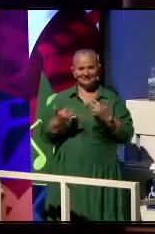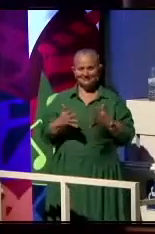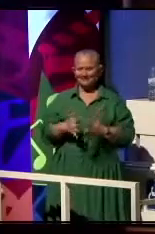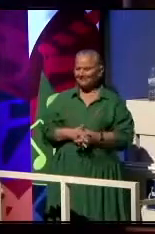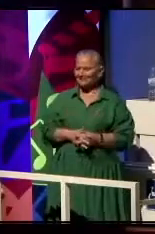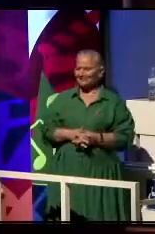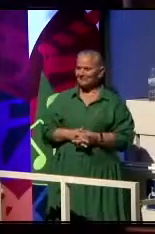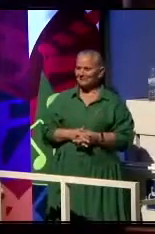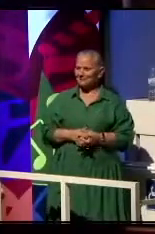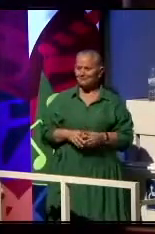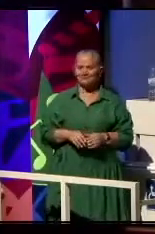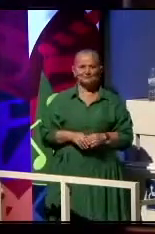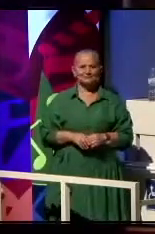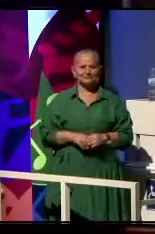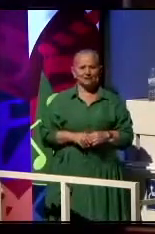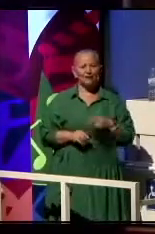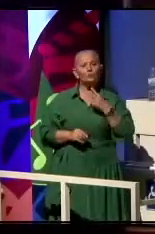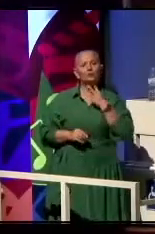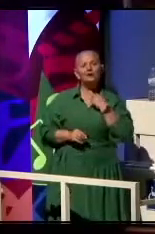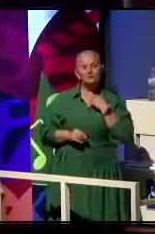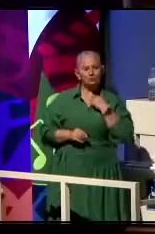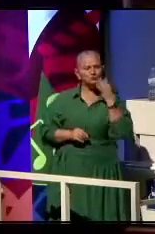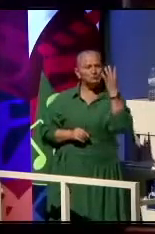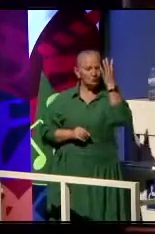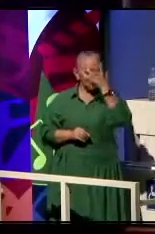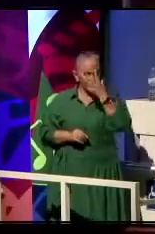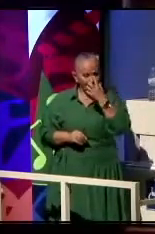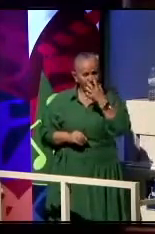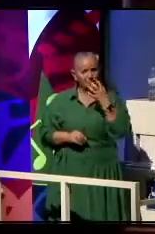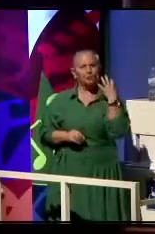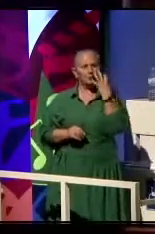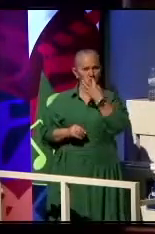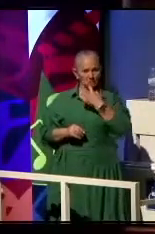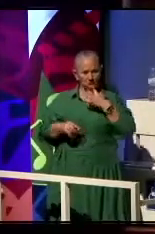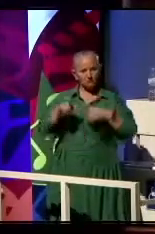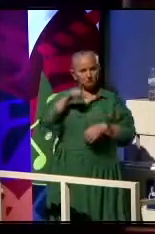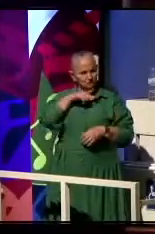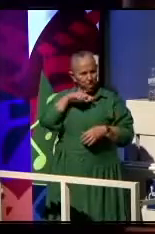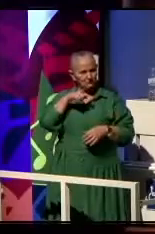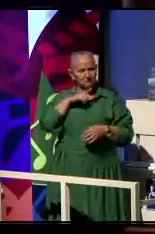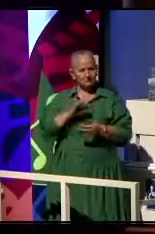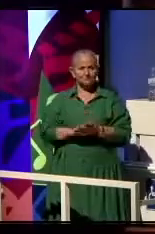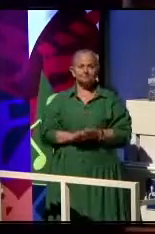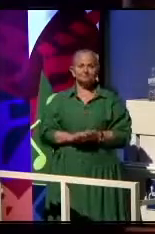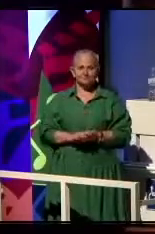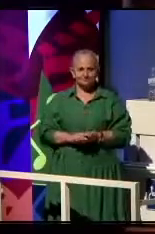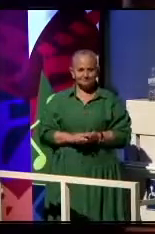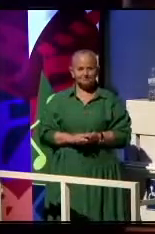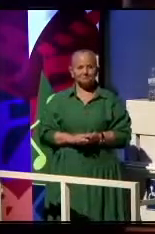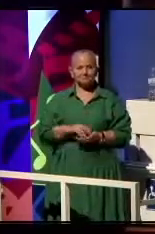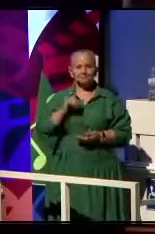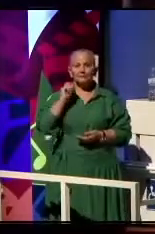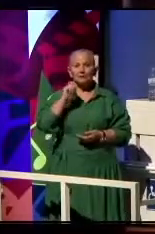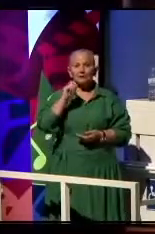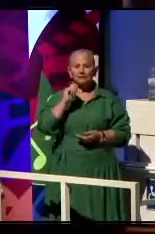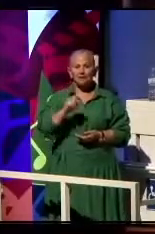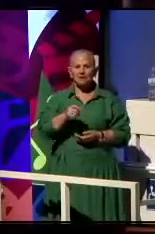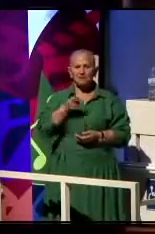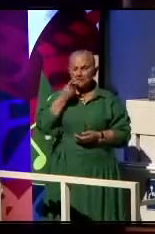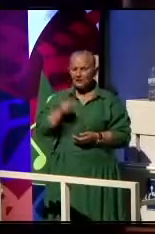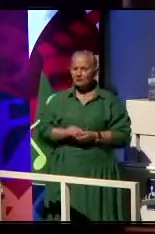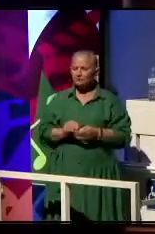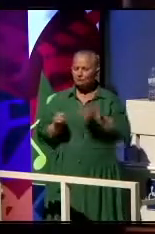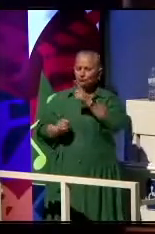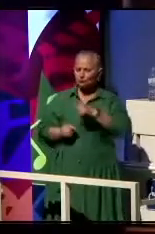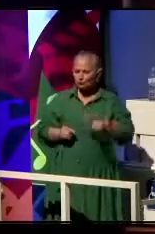É, o Milton, com essa voz tão bonita, e até para compor, né? Ele teve uma resistência para compor. Quem insistiu com ele foi o Márcio Borges.